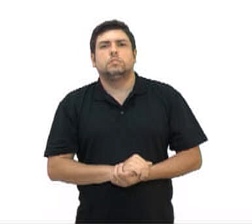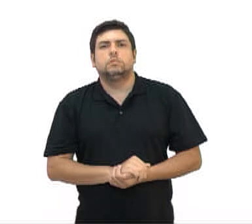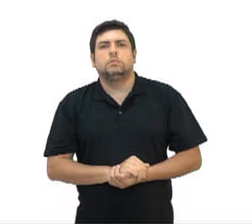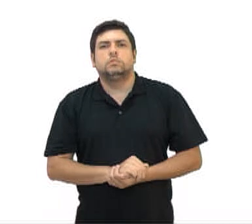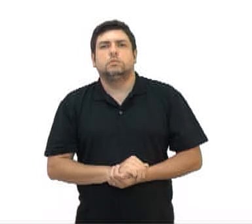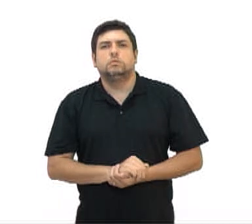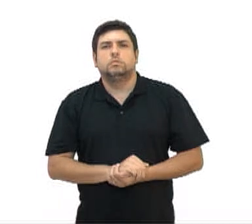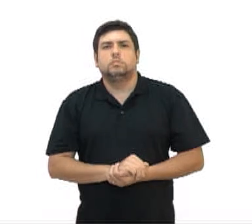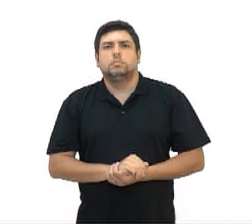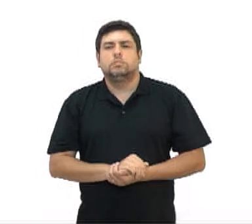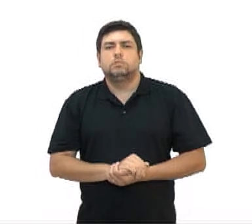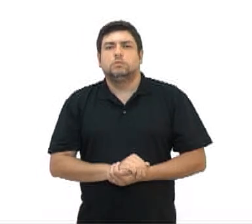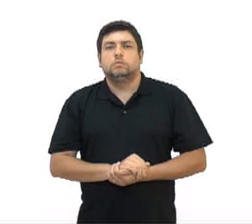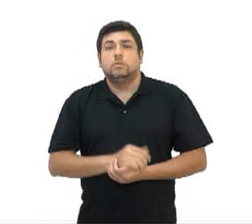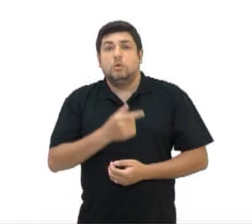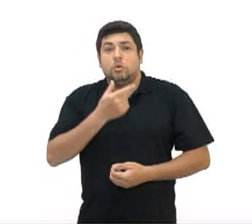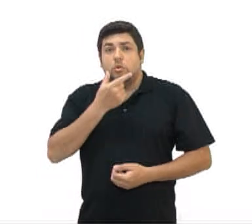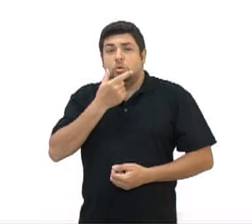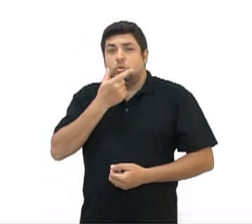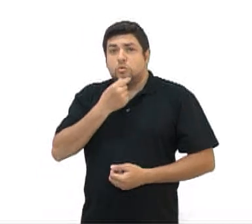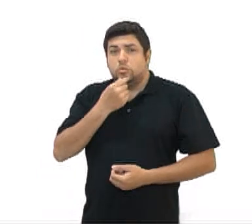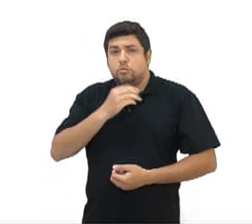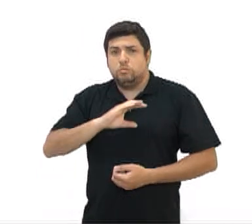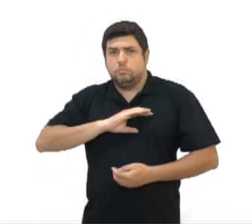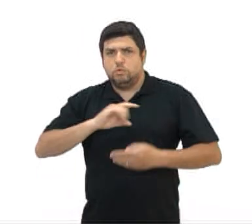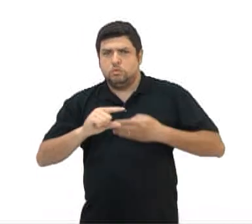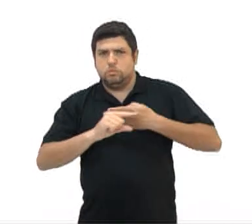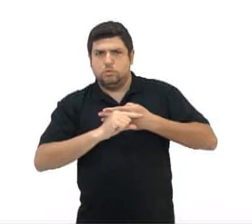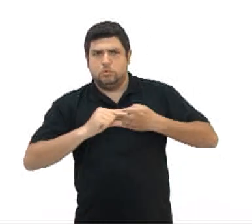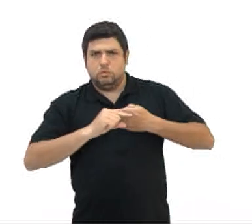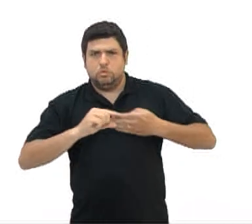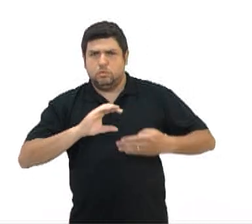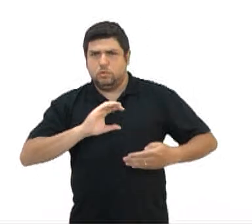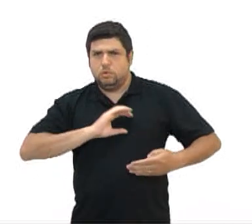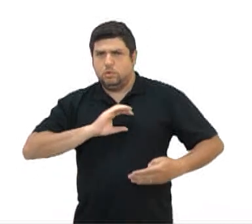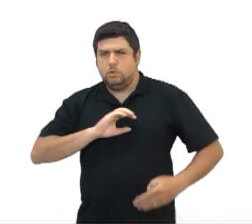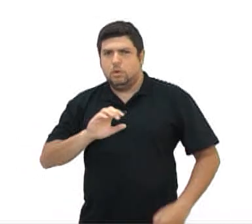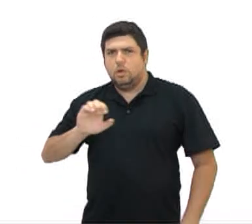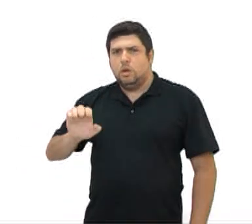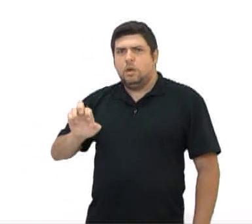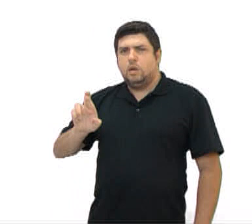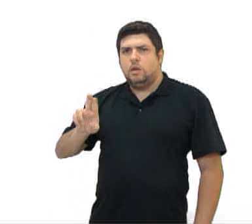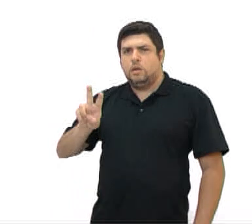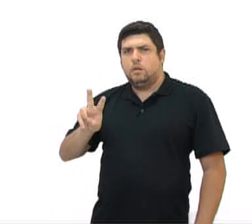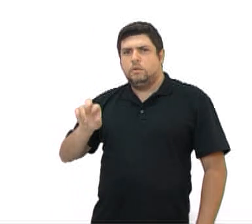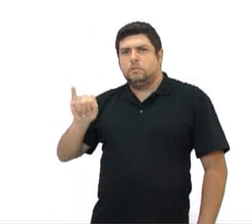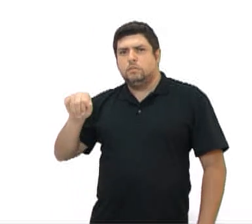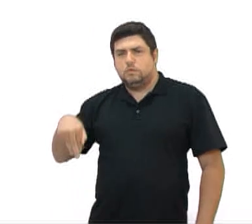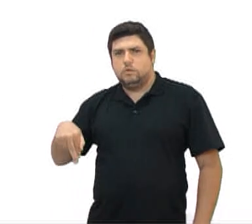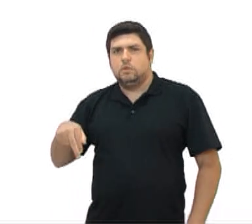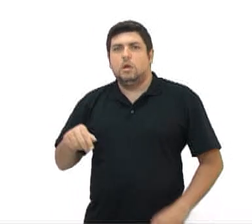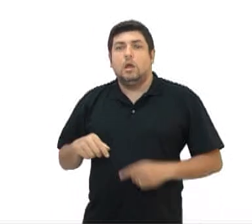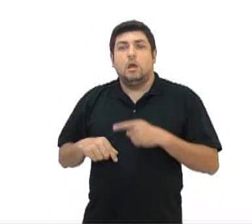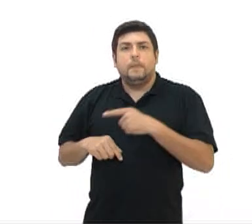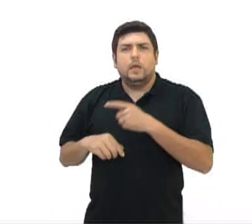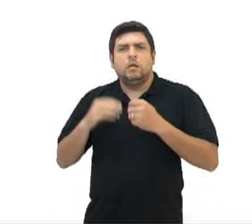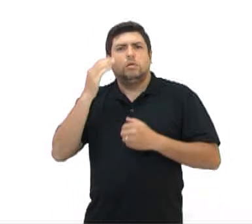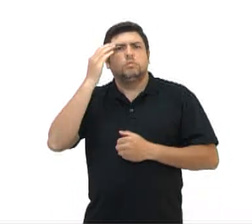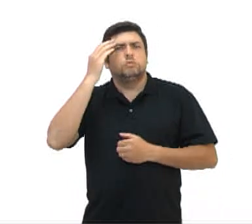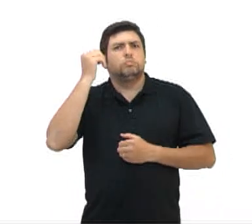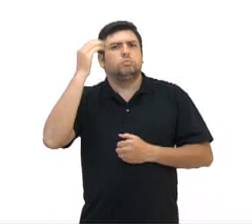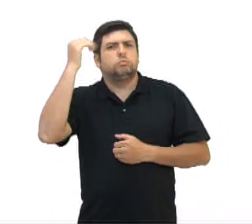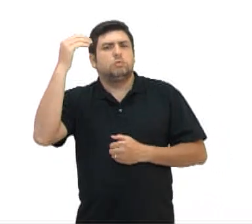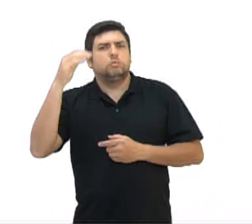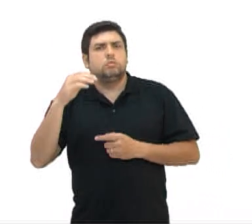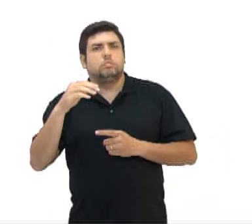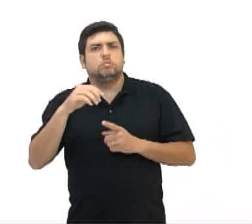Segundo o canadense Erving Goffman, sociólogo, filósofo, um grande nome contemporâneo